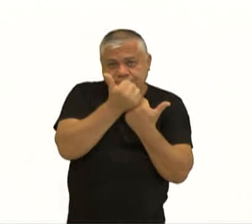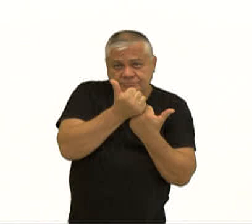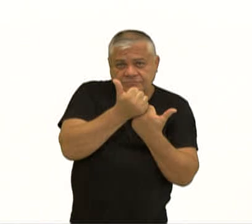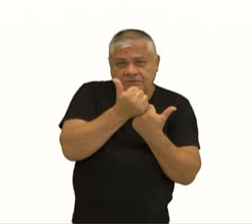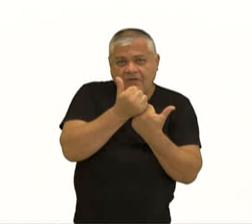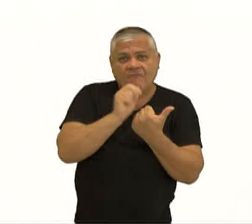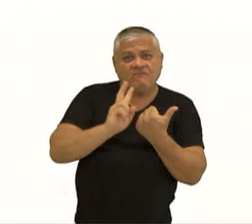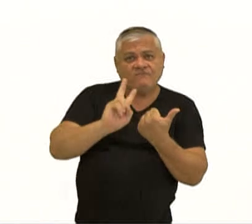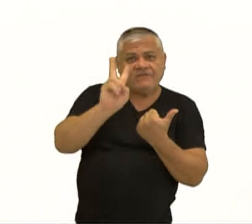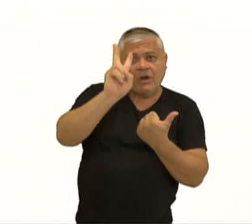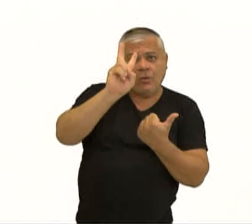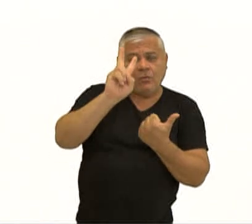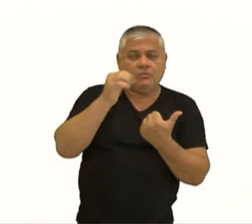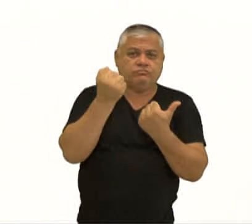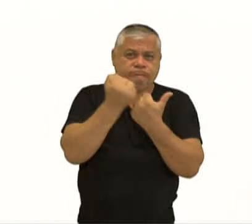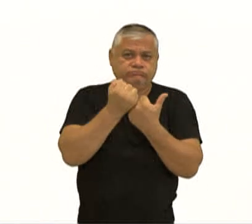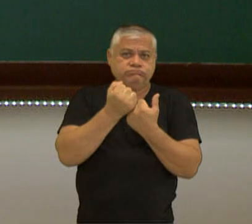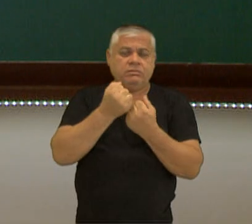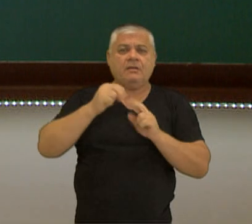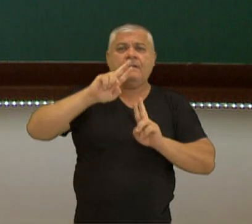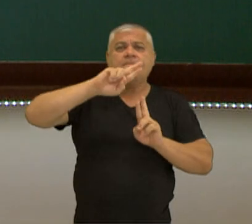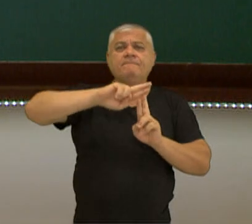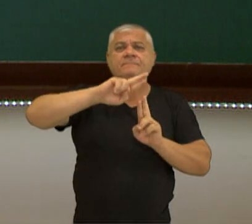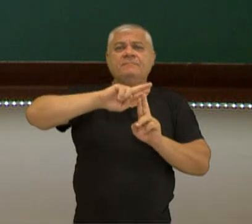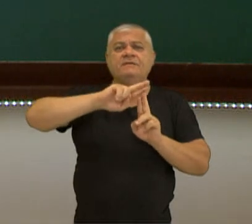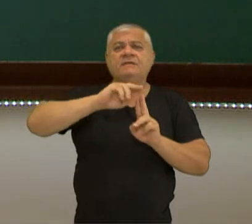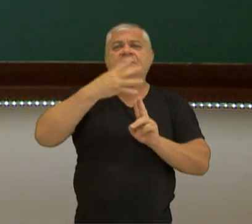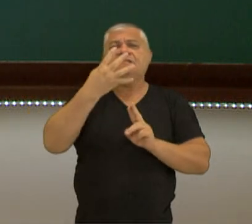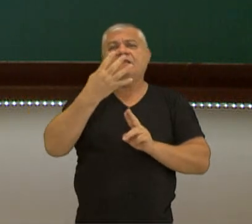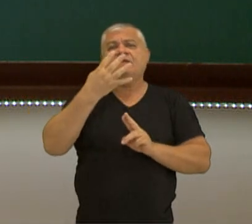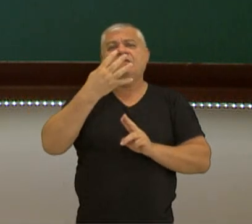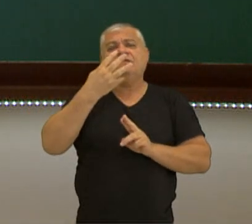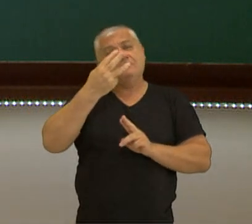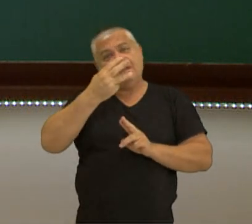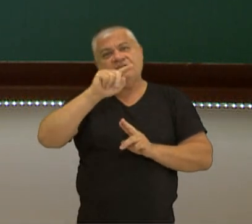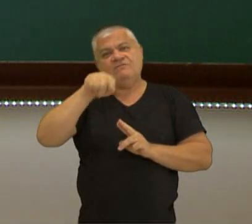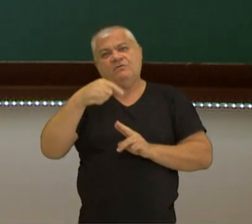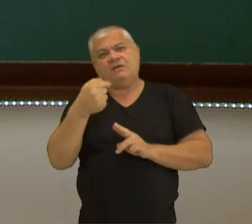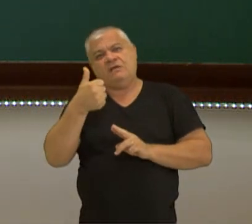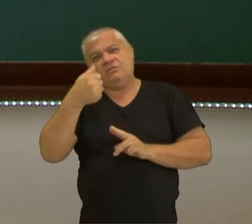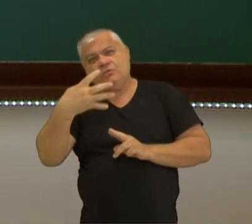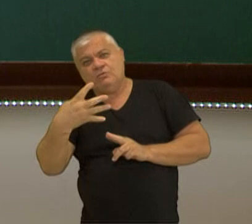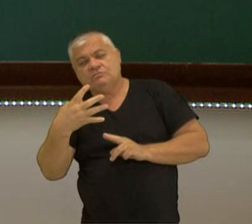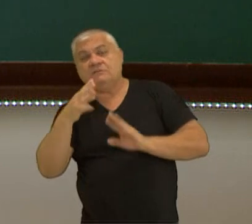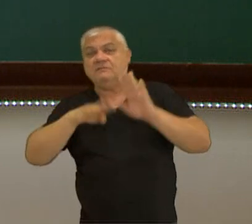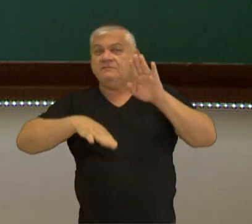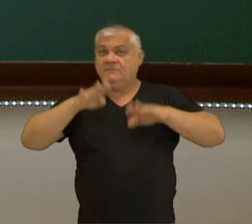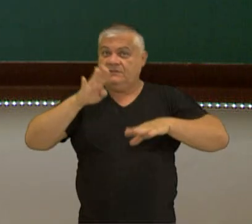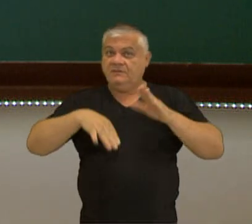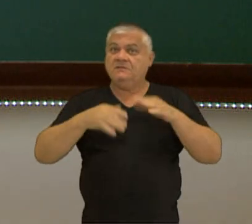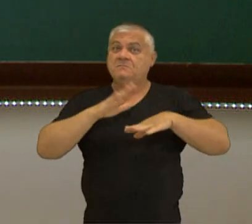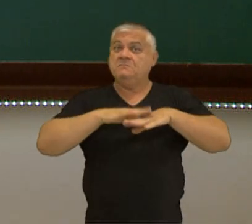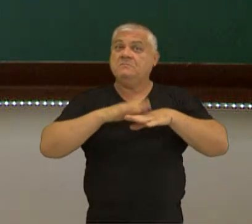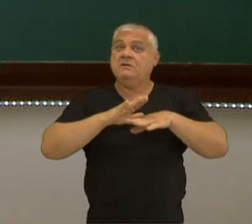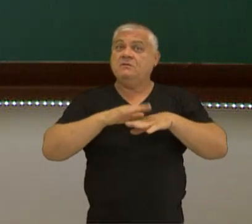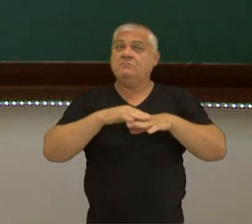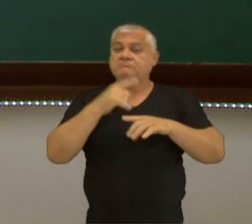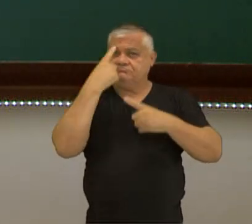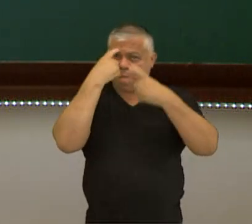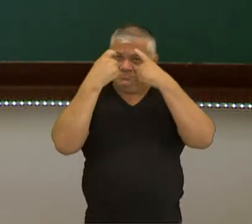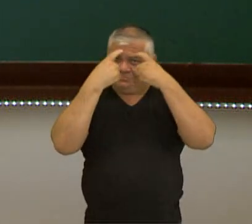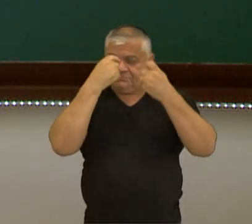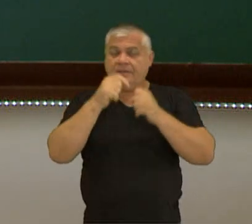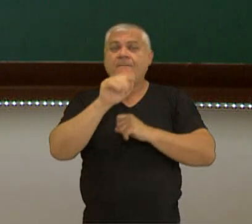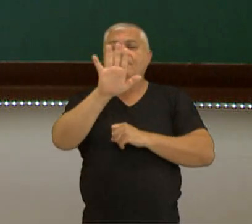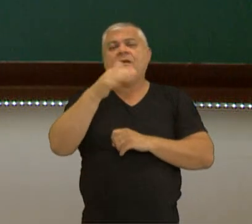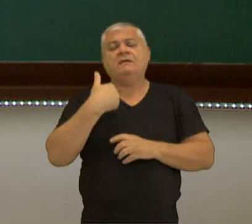pi, ele vai dizer, ó, substitua 3,14 ou 3,1, depende de quem formula a questão. Mas também ele pode